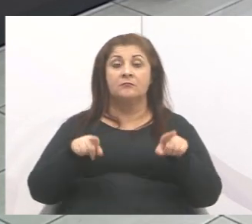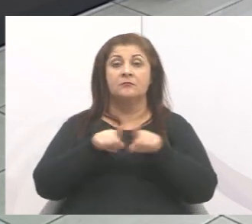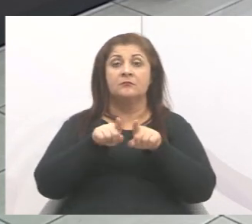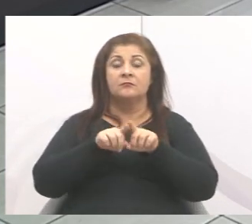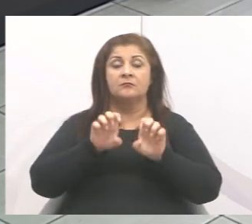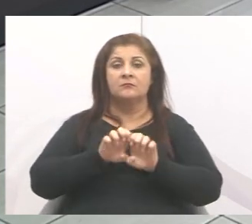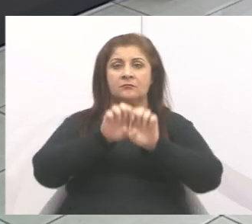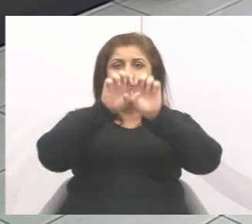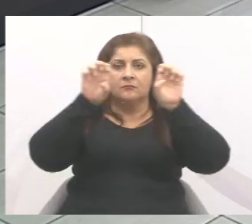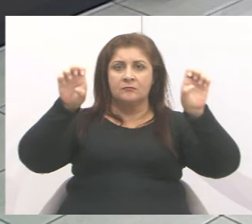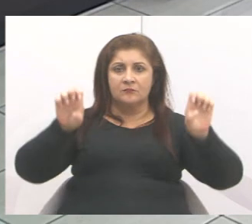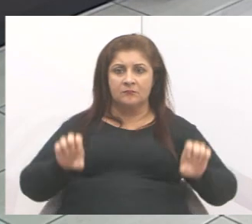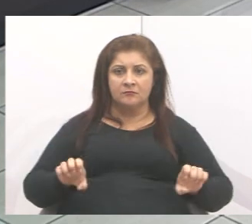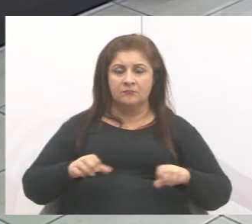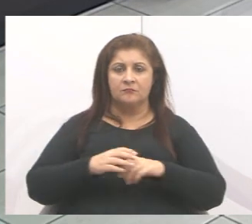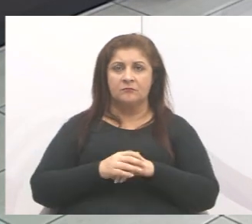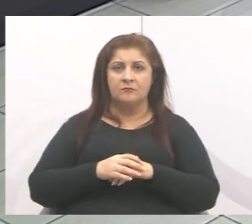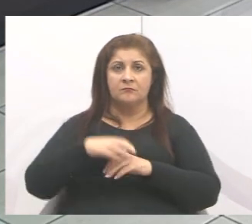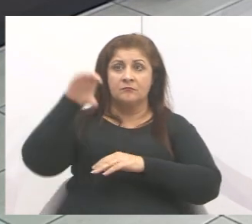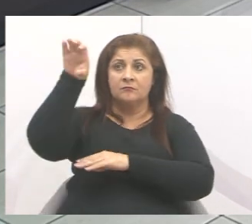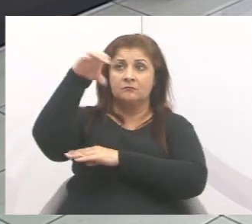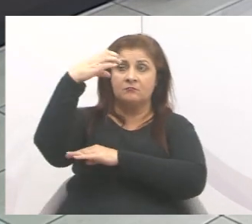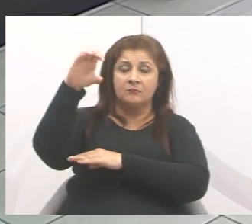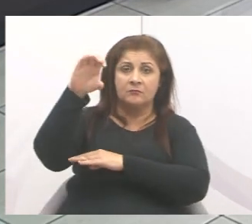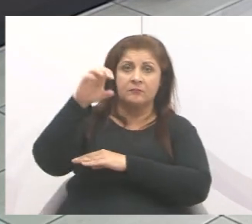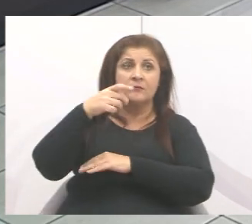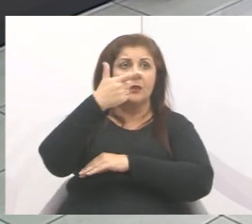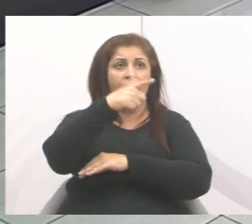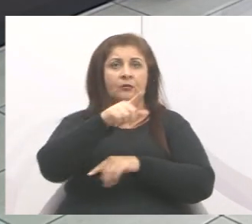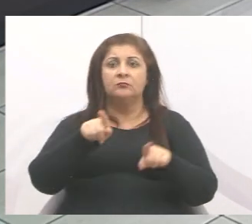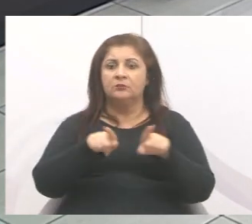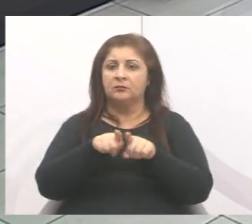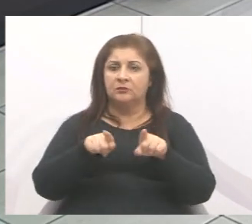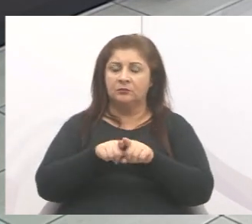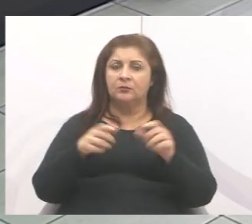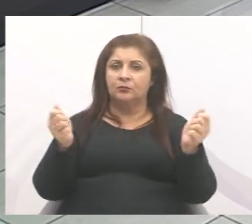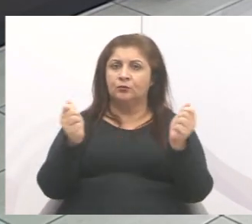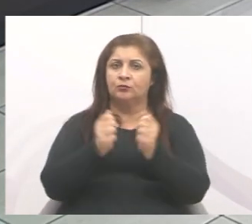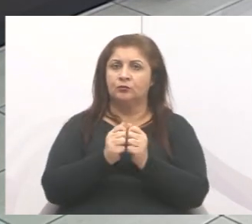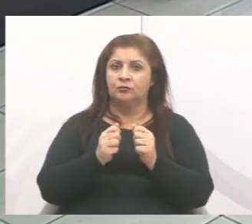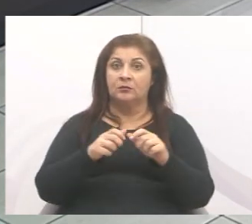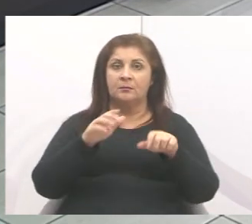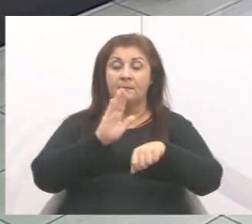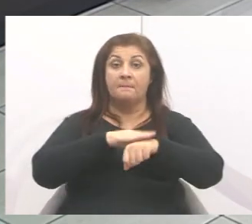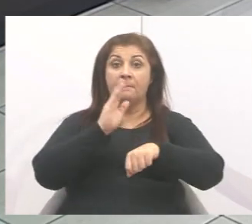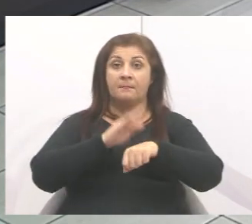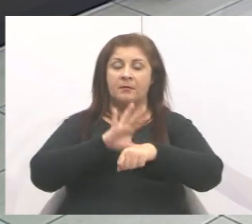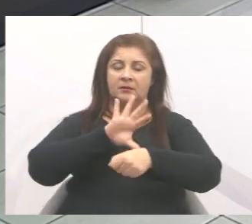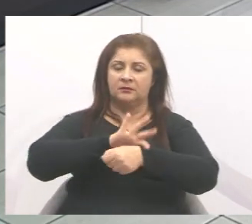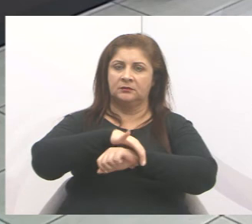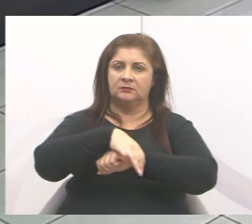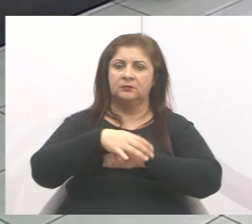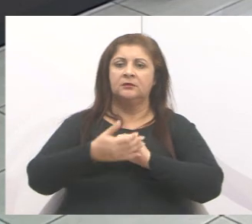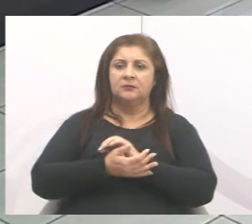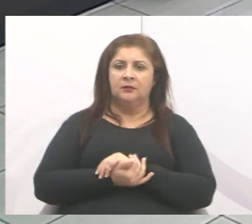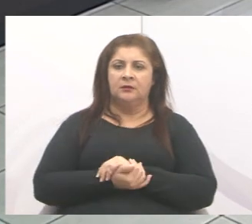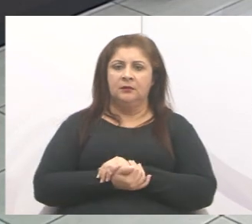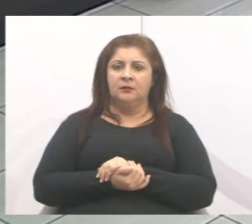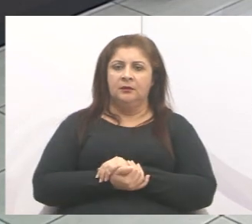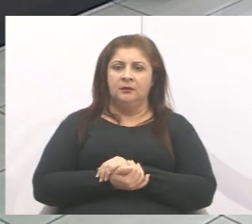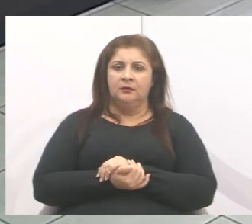para que câmeras que não sejam só do COI possam também integrar a rede para aumentar a segurança na cidade.